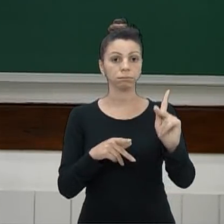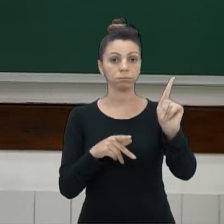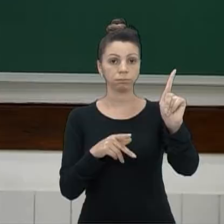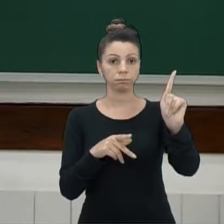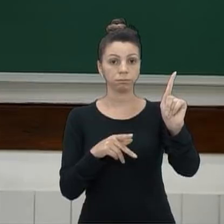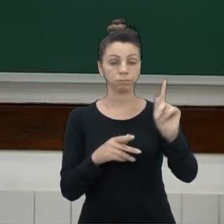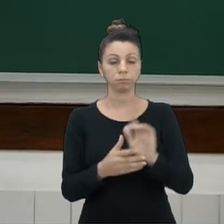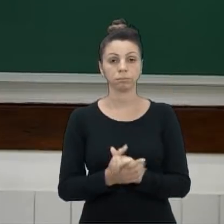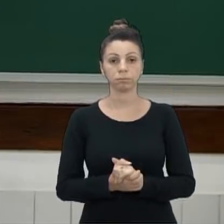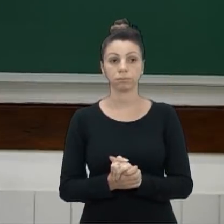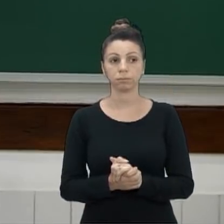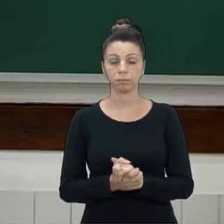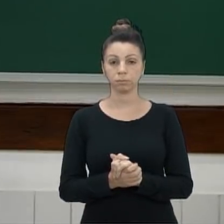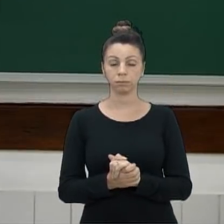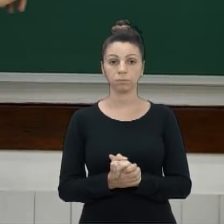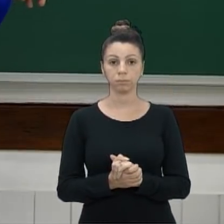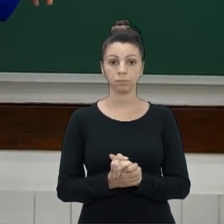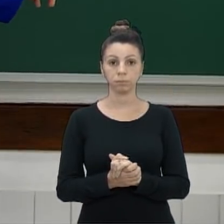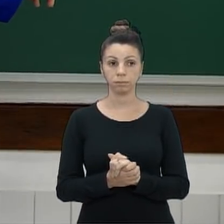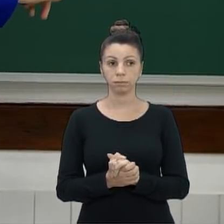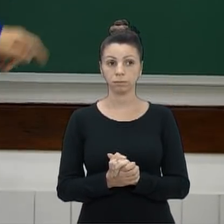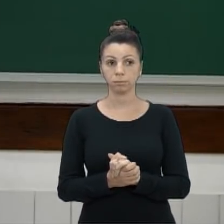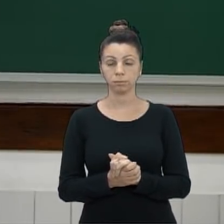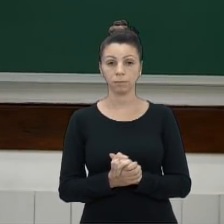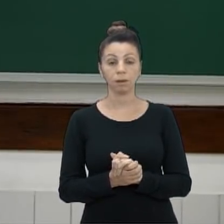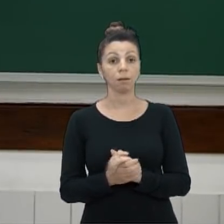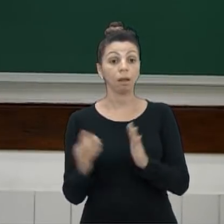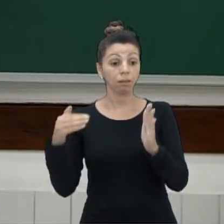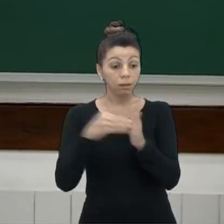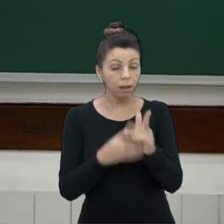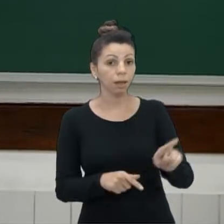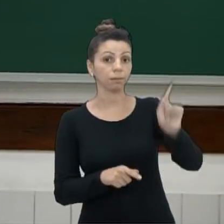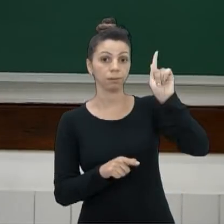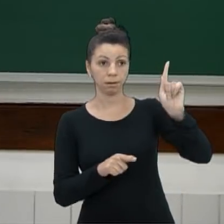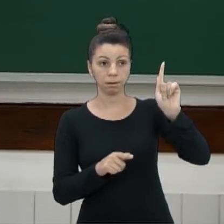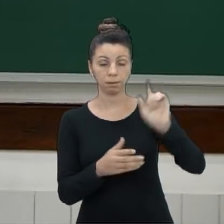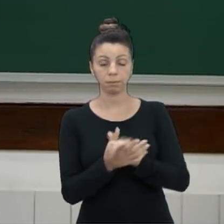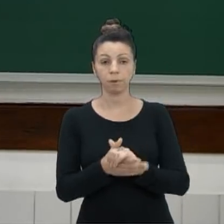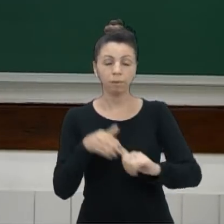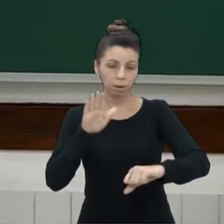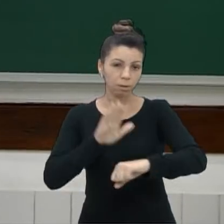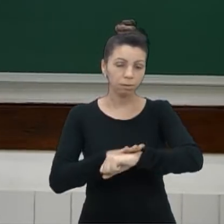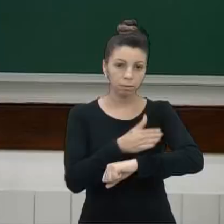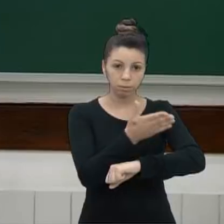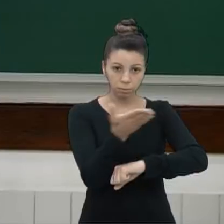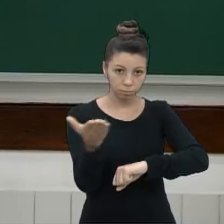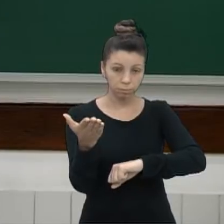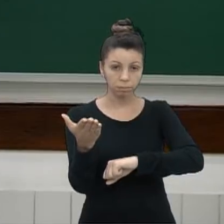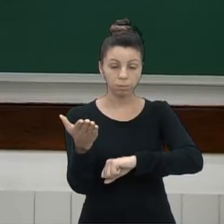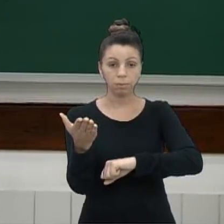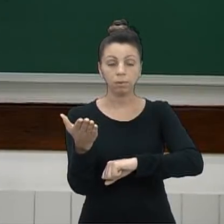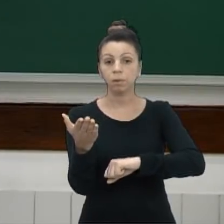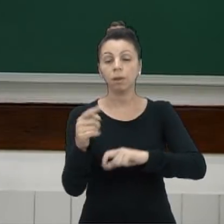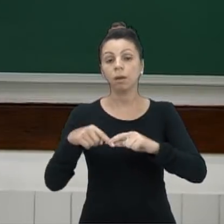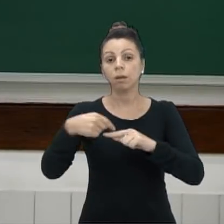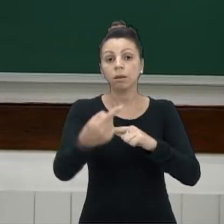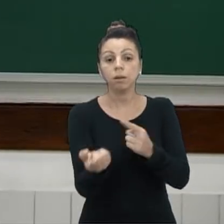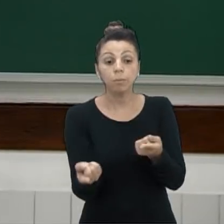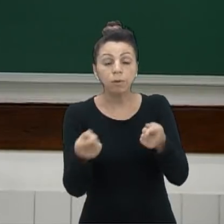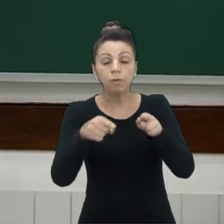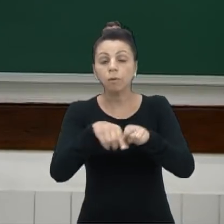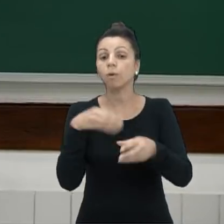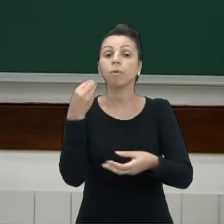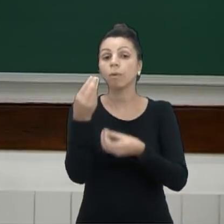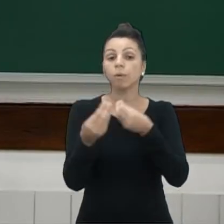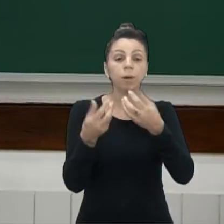completa para chegar da tonelada até a grama. Eu vou dar alguns minutinhos para vocês resolverem esse exercício e eu já volto mostrando como